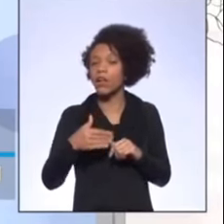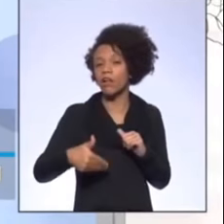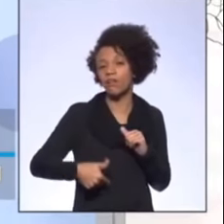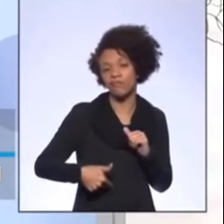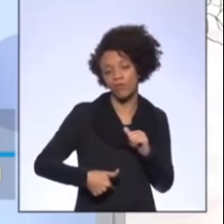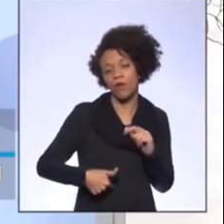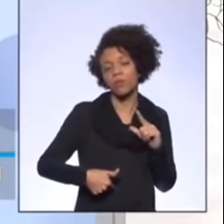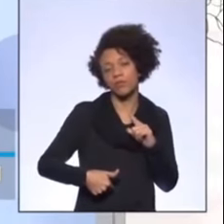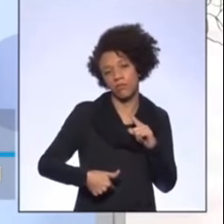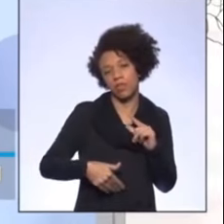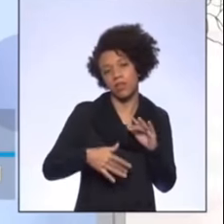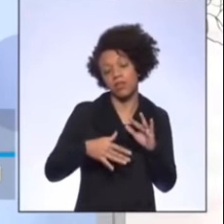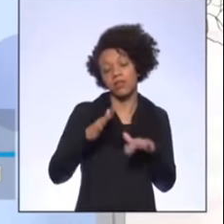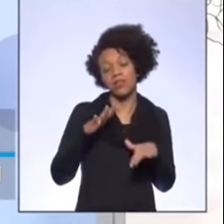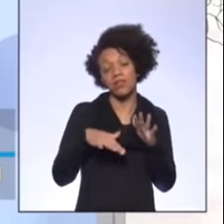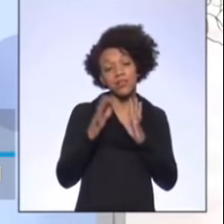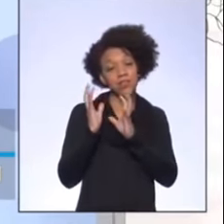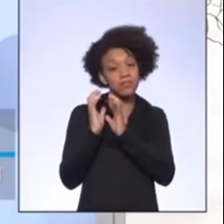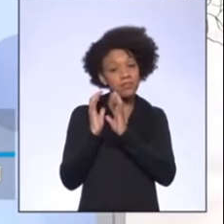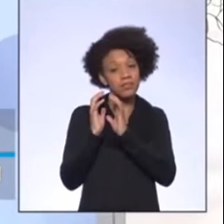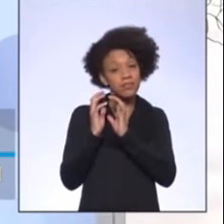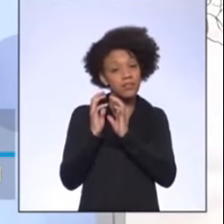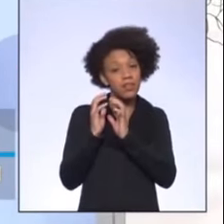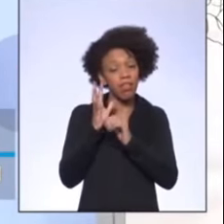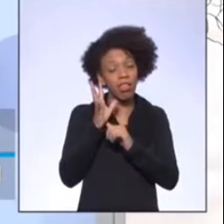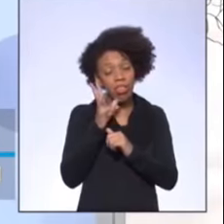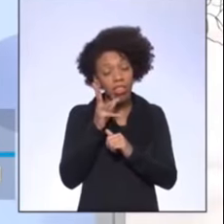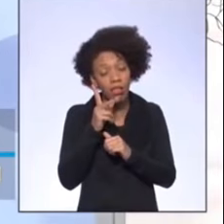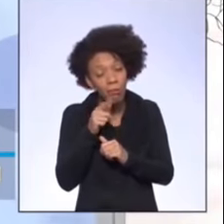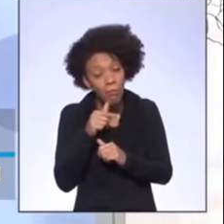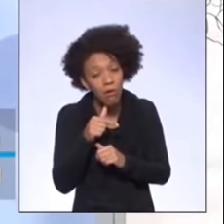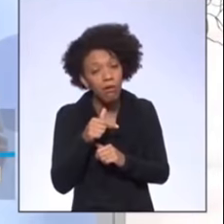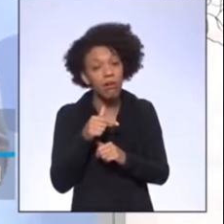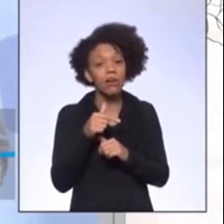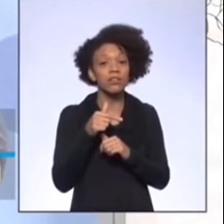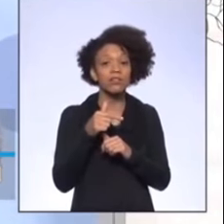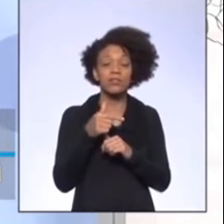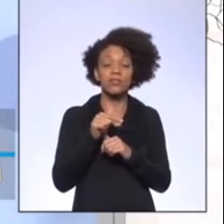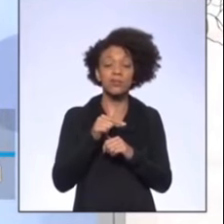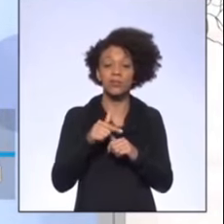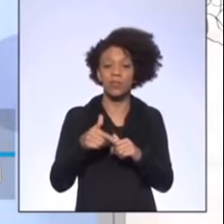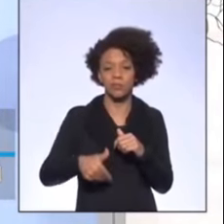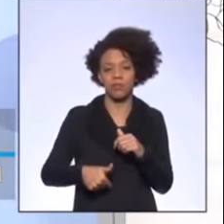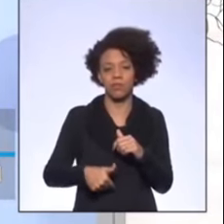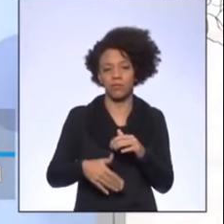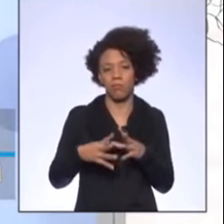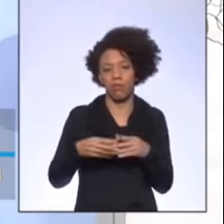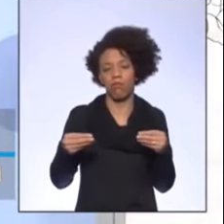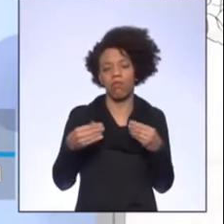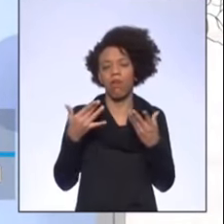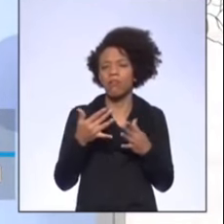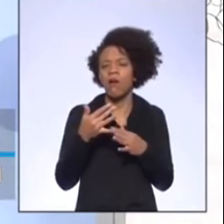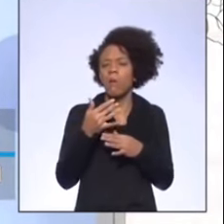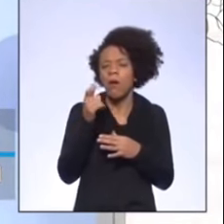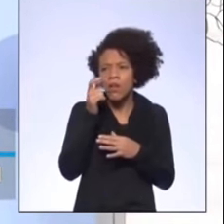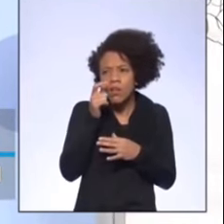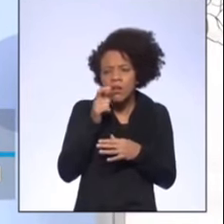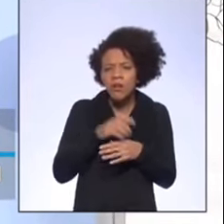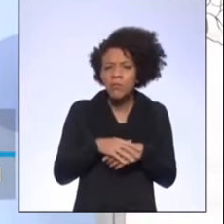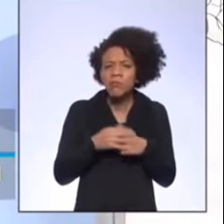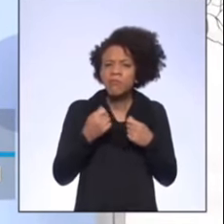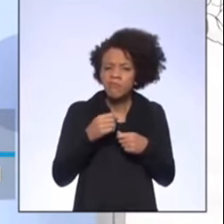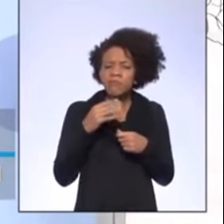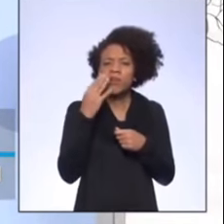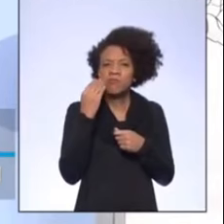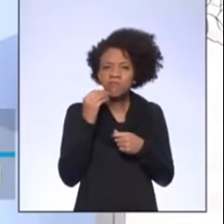vezes o cérebro demora para entender que foi saciada a fome. Por isso que é importante ouvir, que todo mundo ouve, mas pouca gente faz, que eu preciso